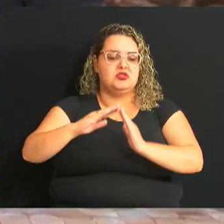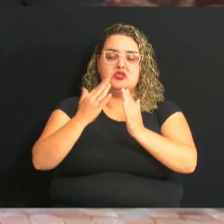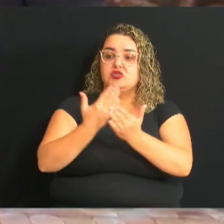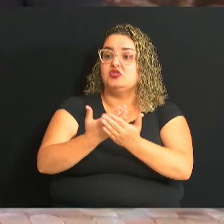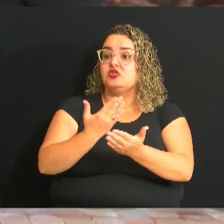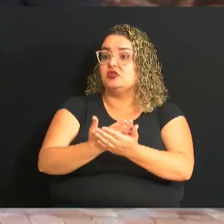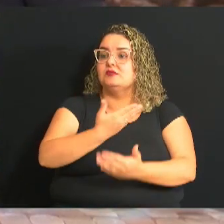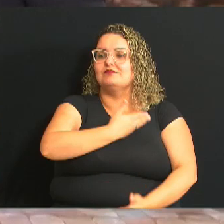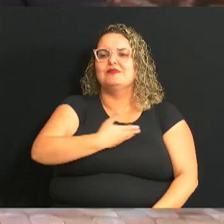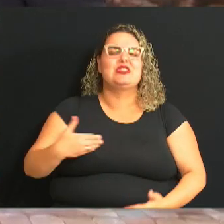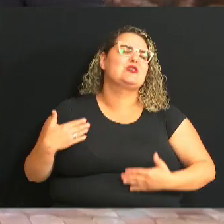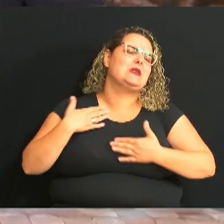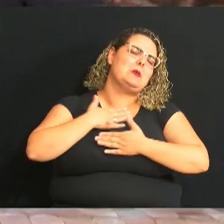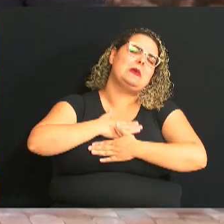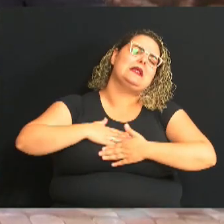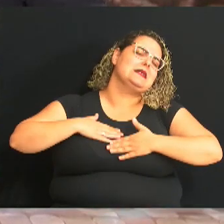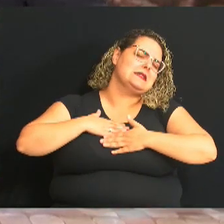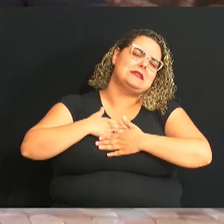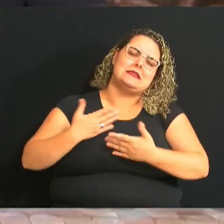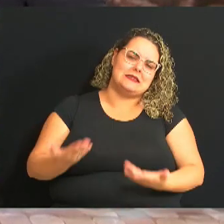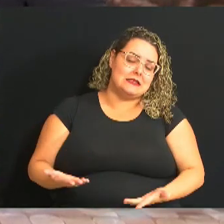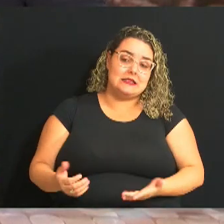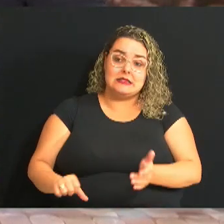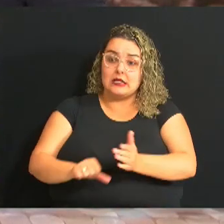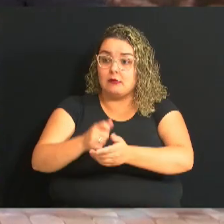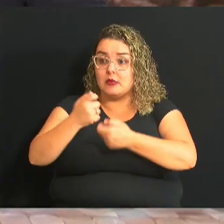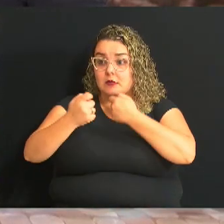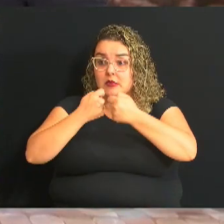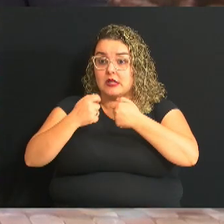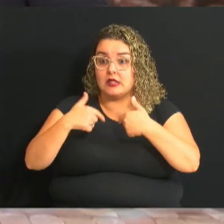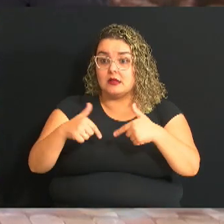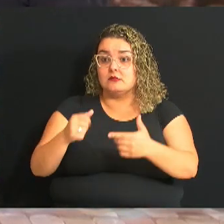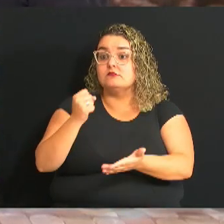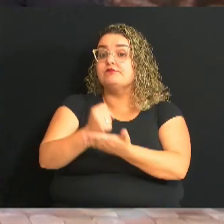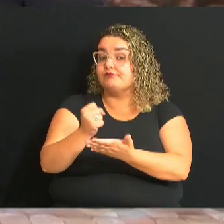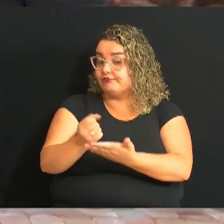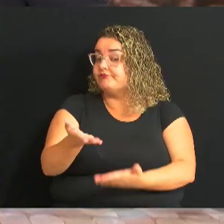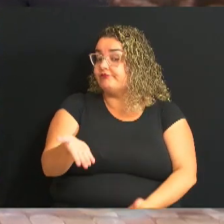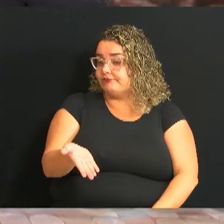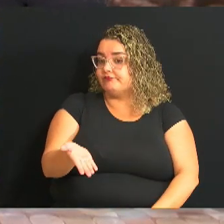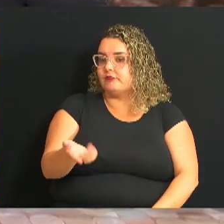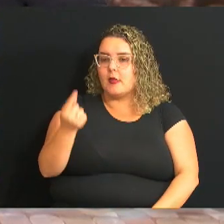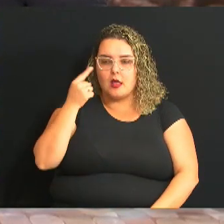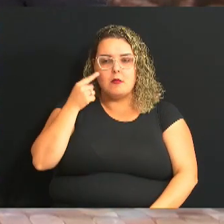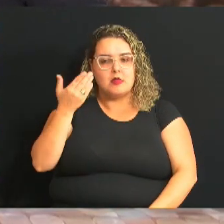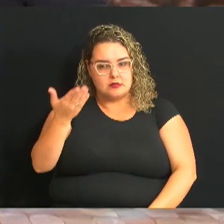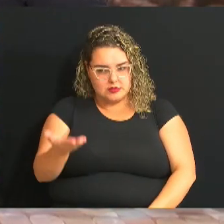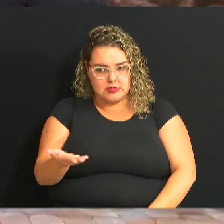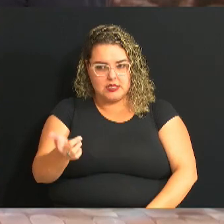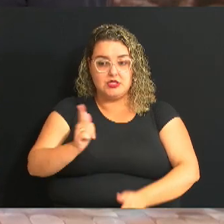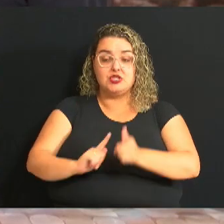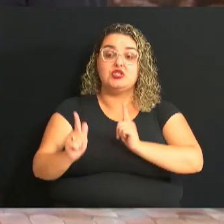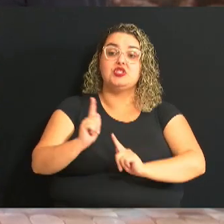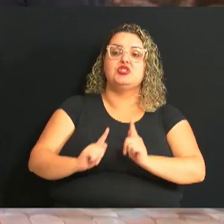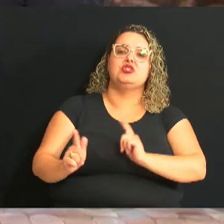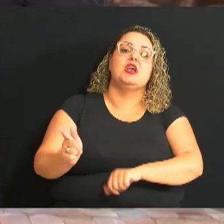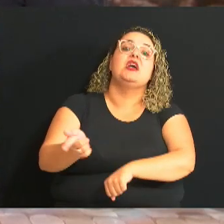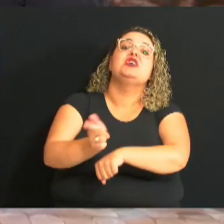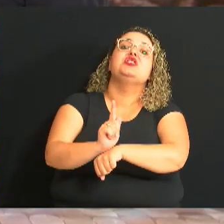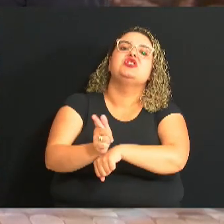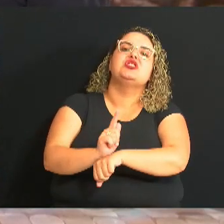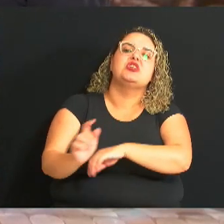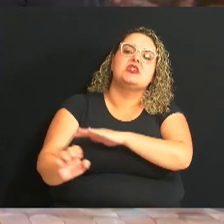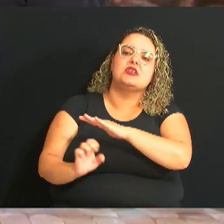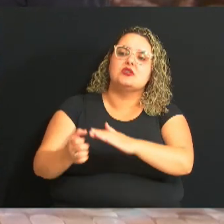prazer danado. Sem dúvida. Que é o seguinte, na primeira entrevista de emprego eles são contratados. Imagina você, gerente de uma empresa. Vou citar o exemplo do